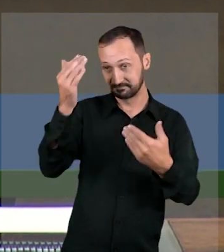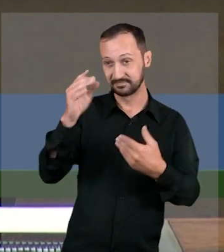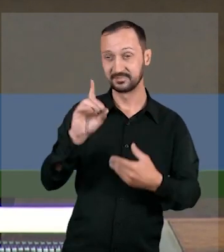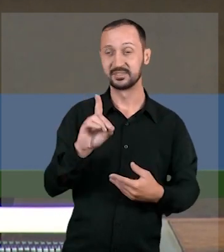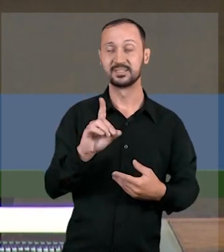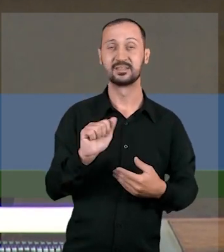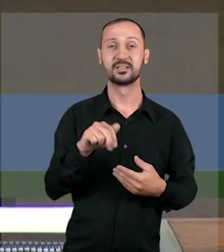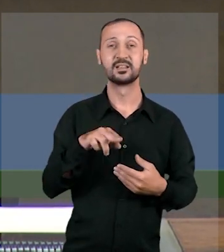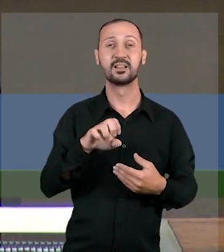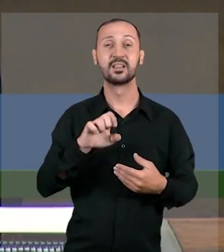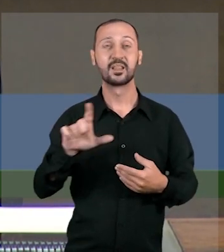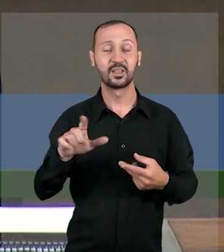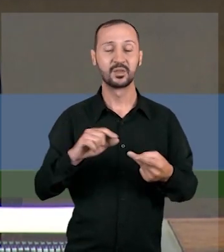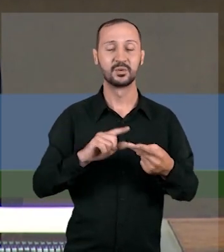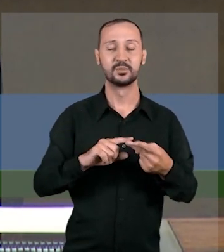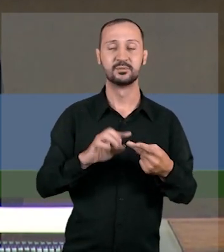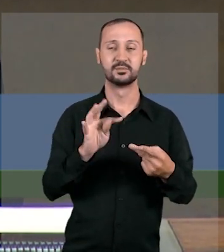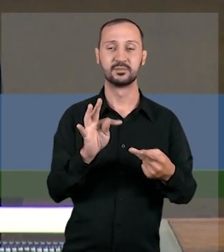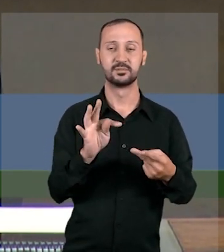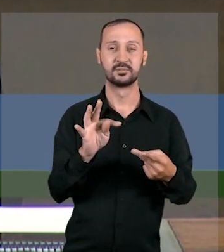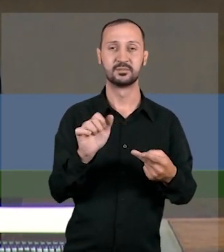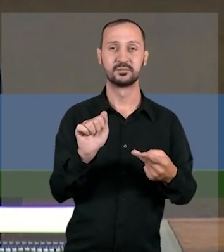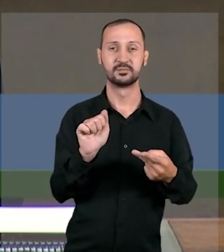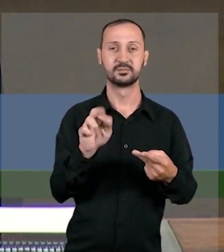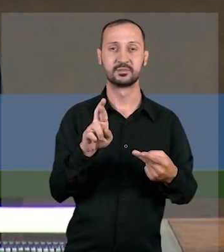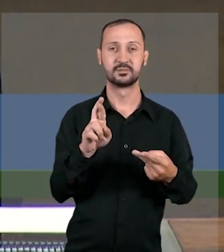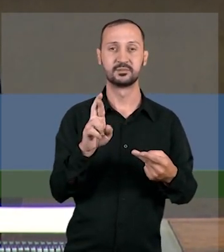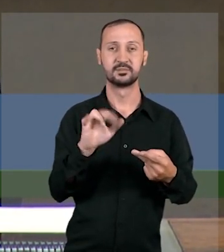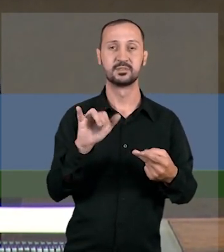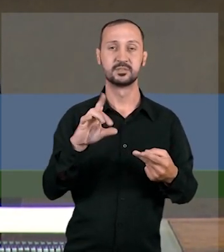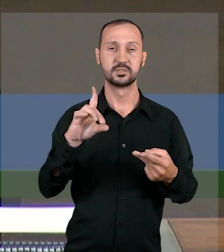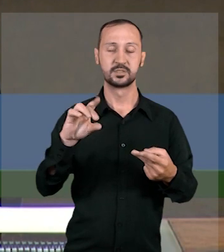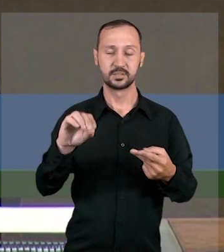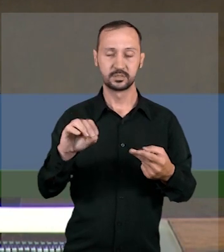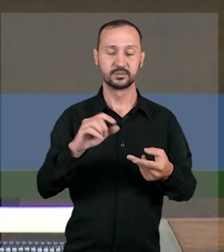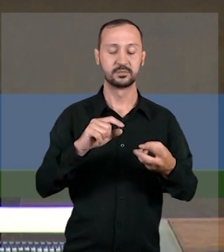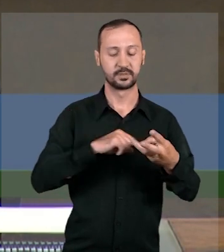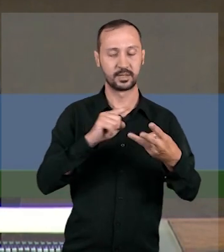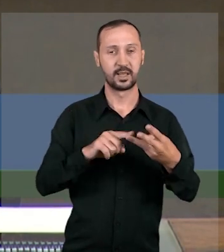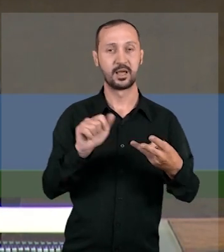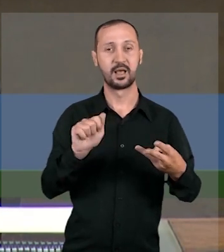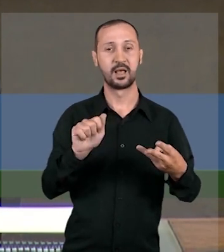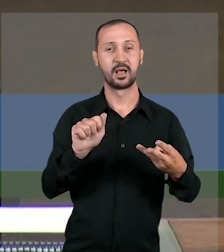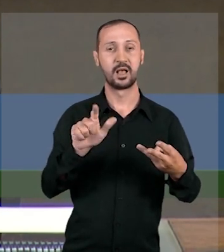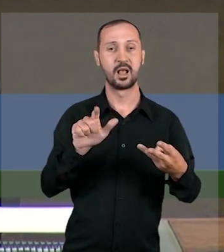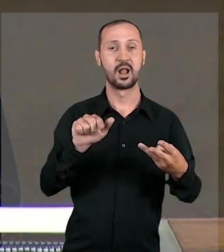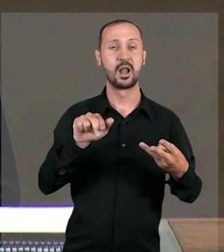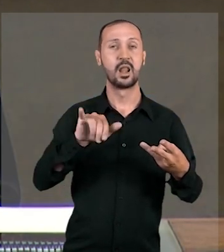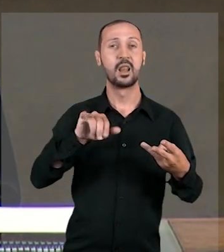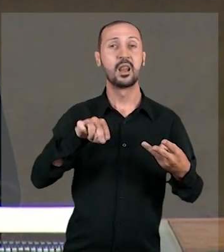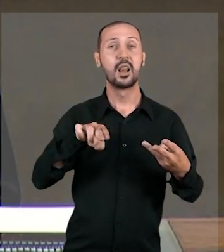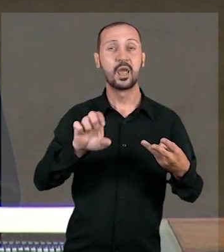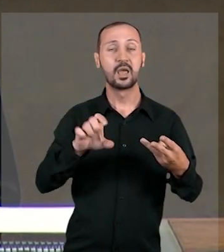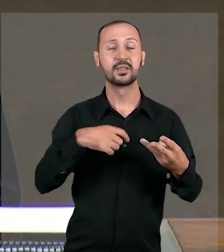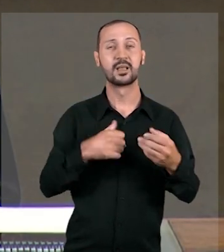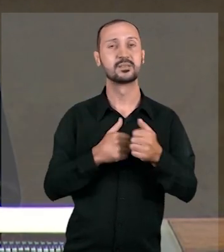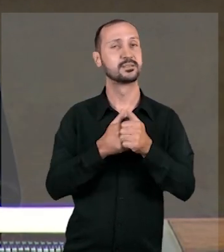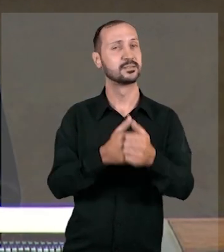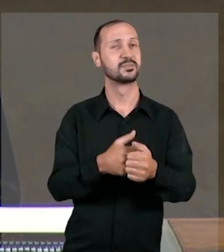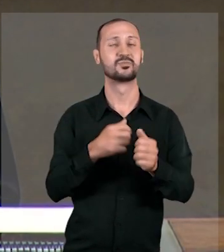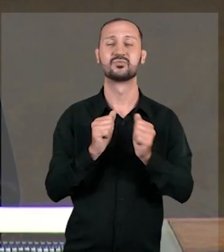ao Daniel, agradeço ao Tarcísio, agradeço a Aline Osório, minha querida assessora, que participou de todo